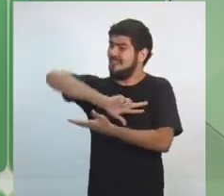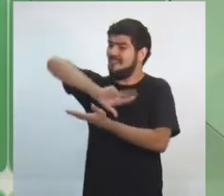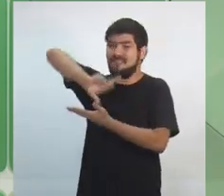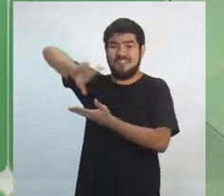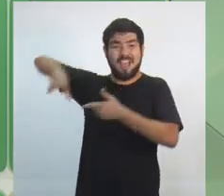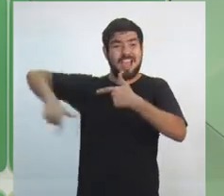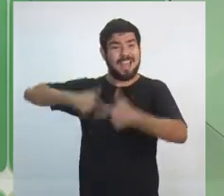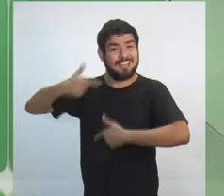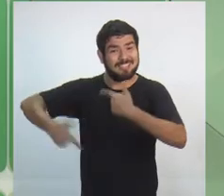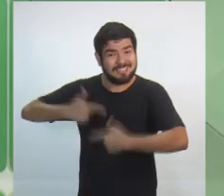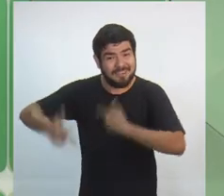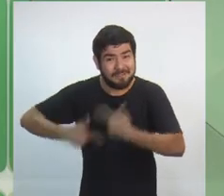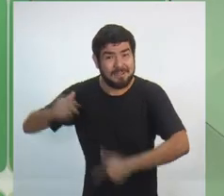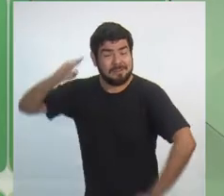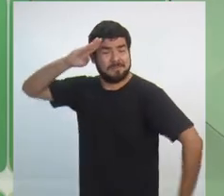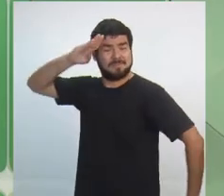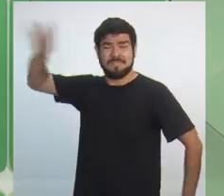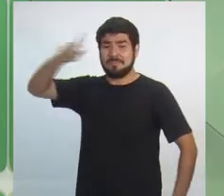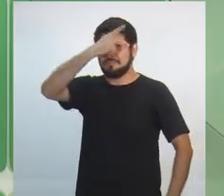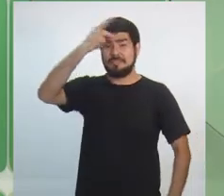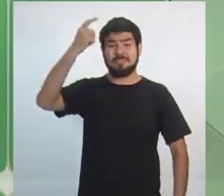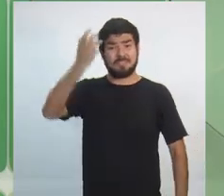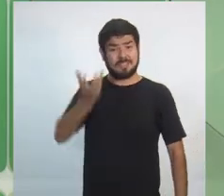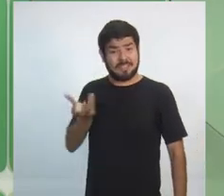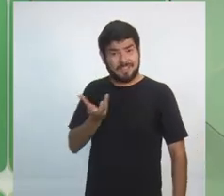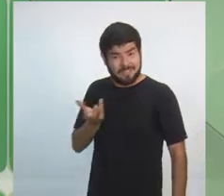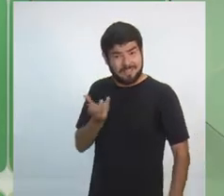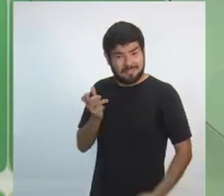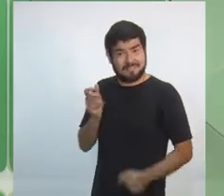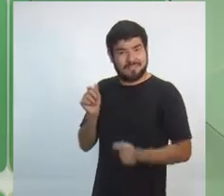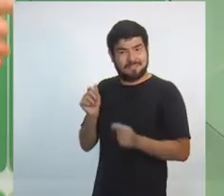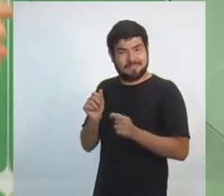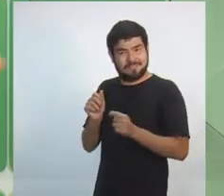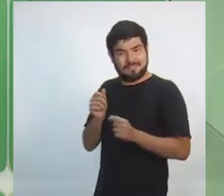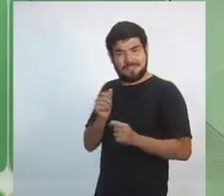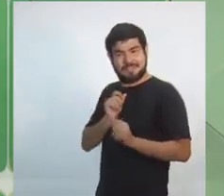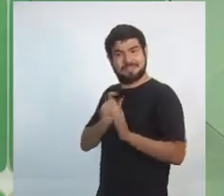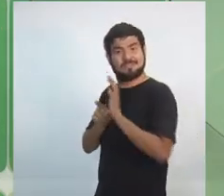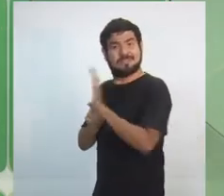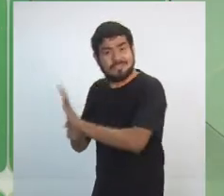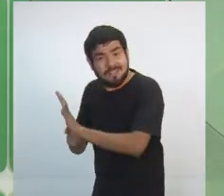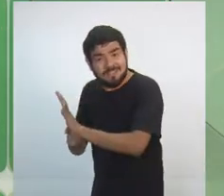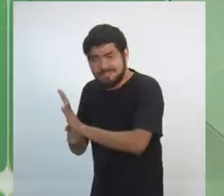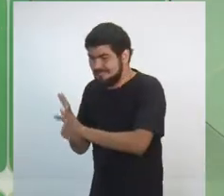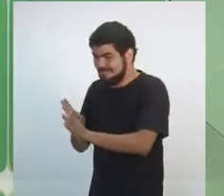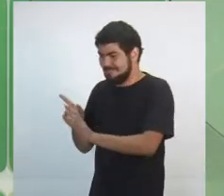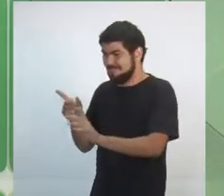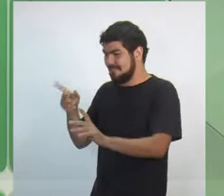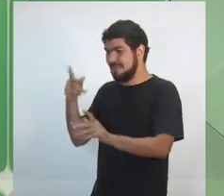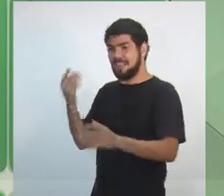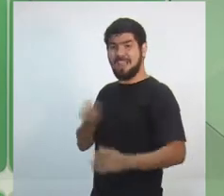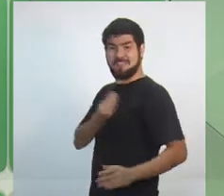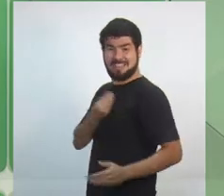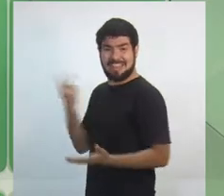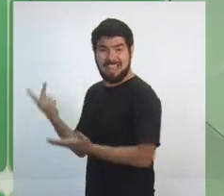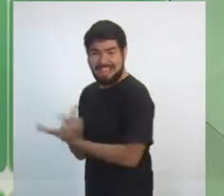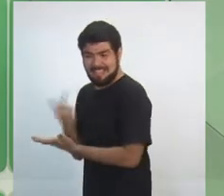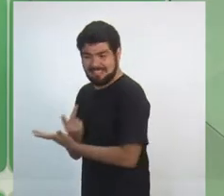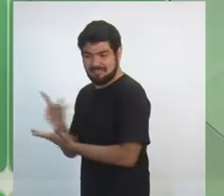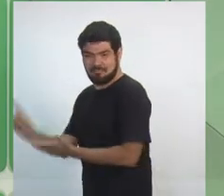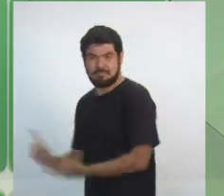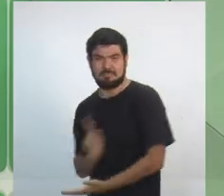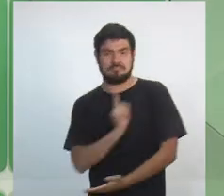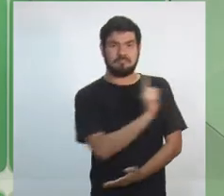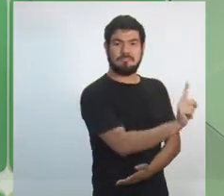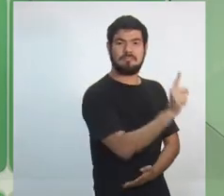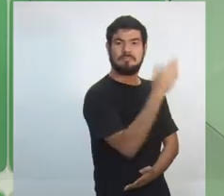pessoas que querem fazer o bem, para que a gente possa tirar a juventude do lado errado e colocar para o lado certo. Por isso, o